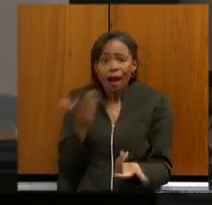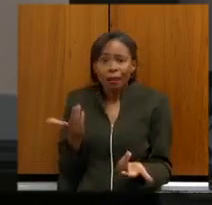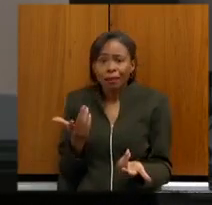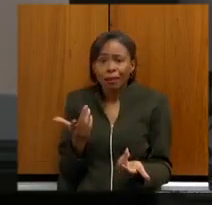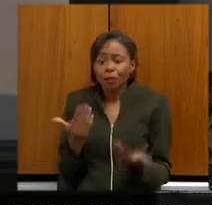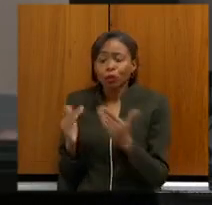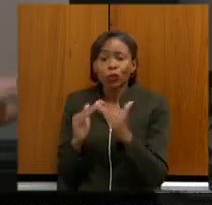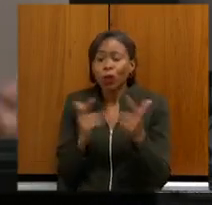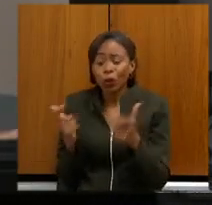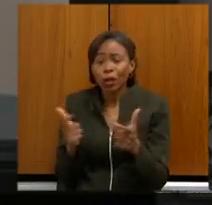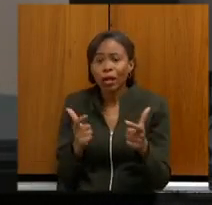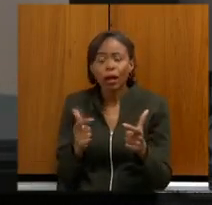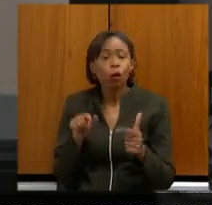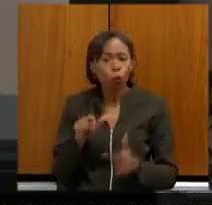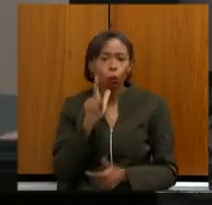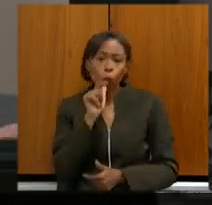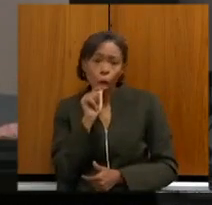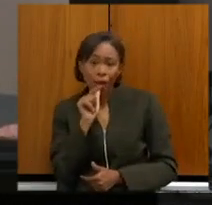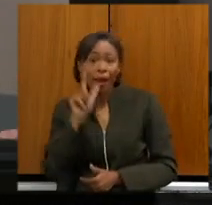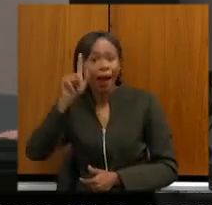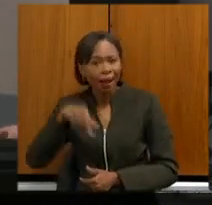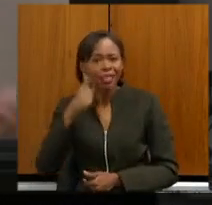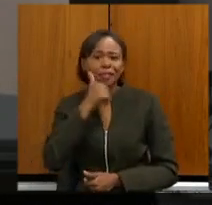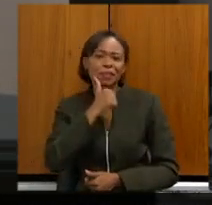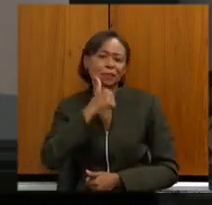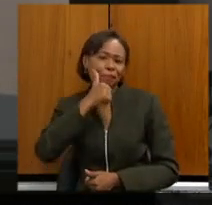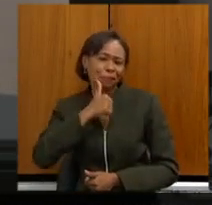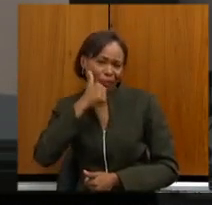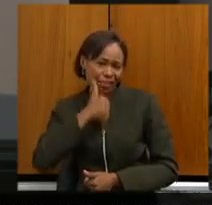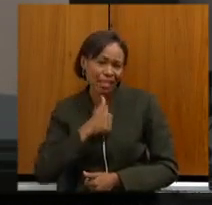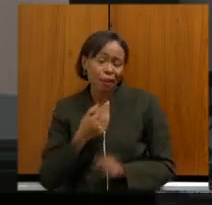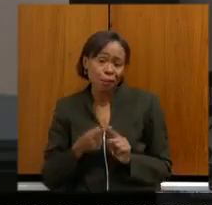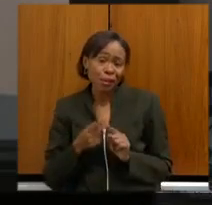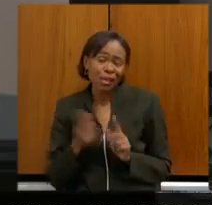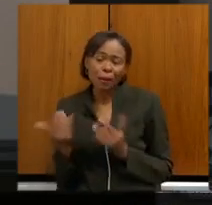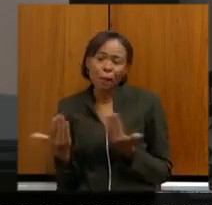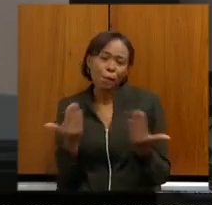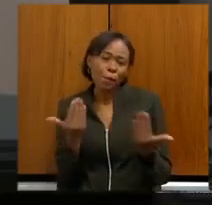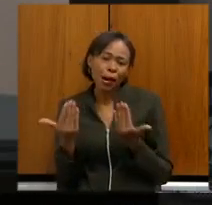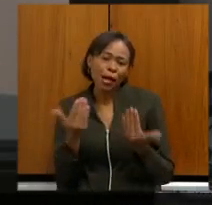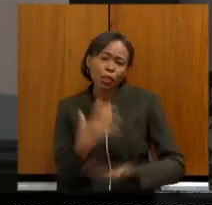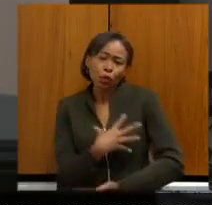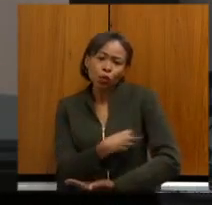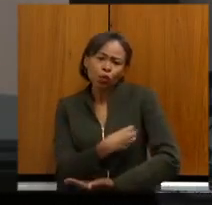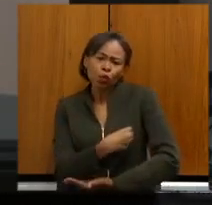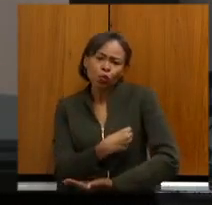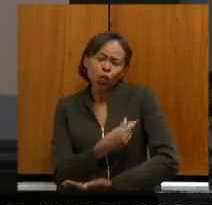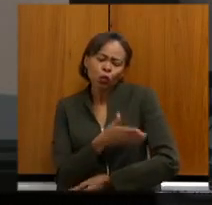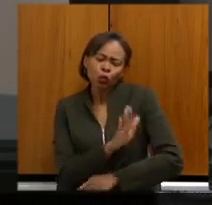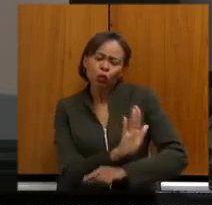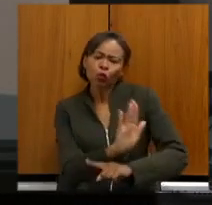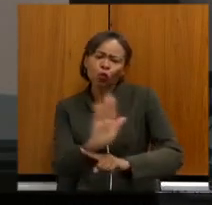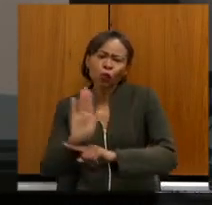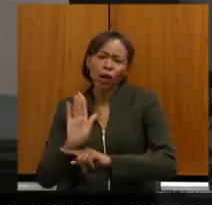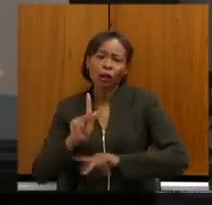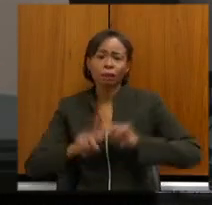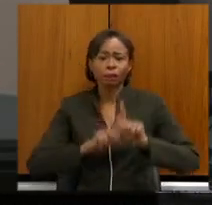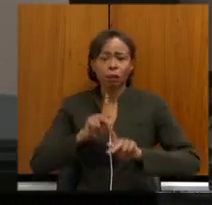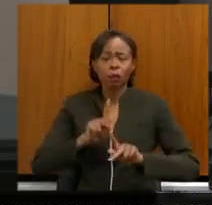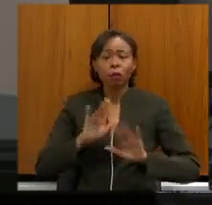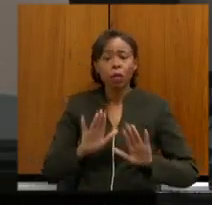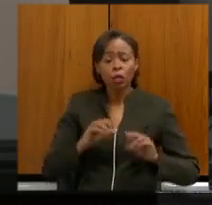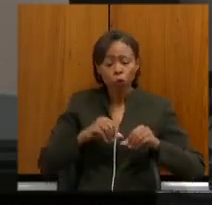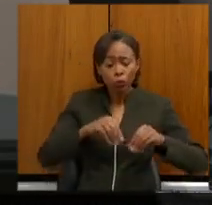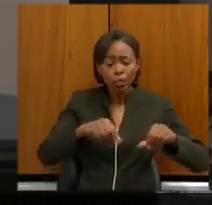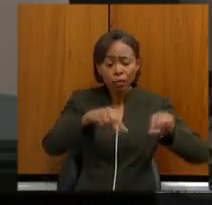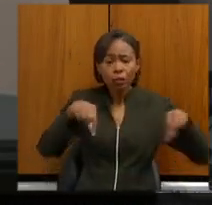pai mas na verdade o Rio também é mulher porque o rio é como se fosse um p e coletivamente a humanidade e o que é o